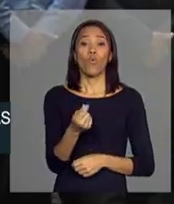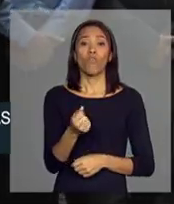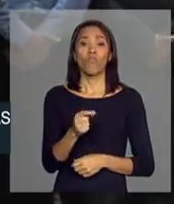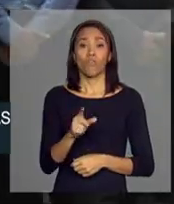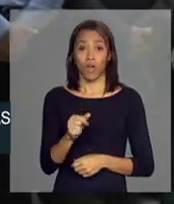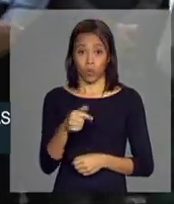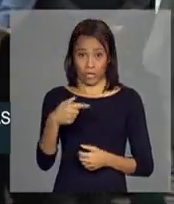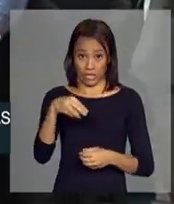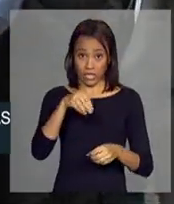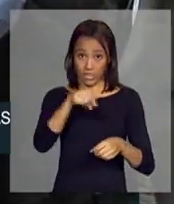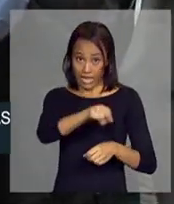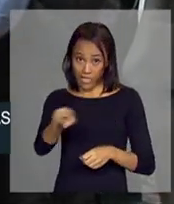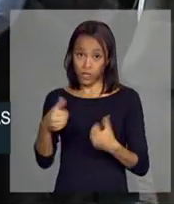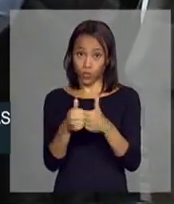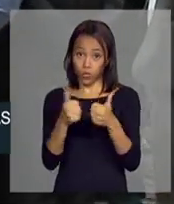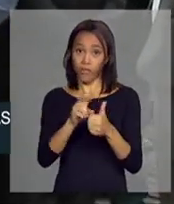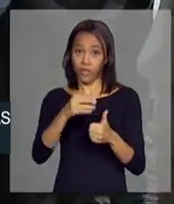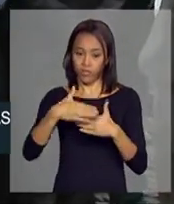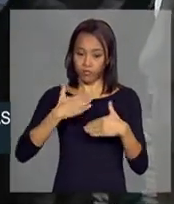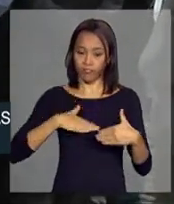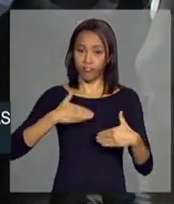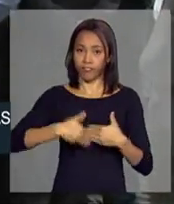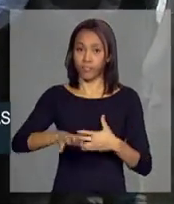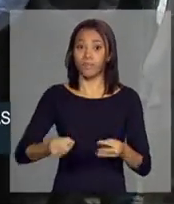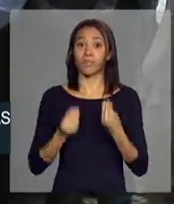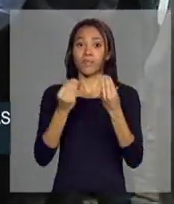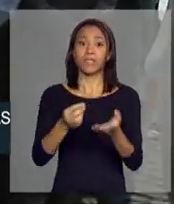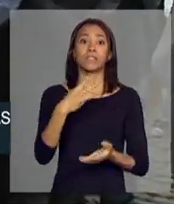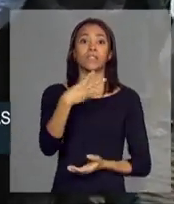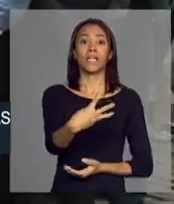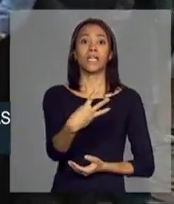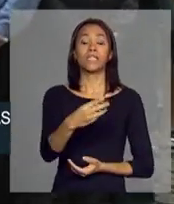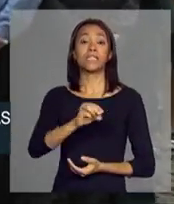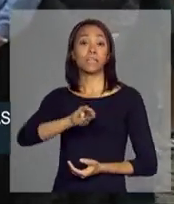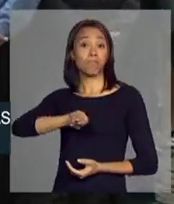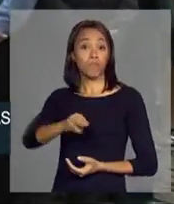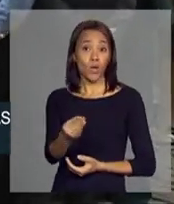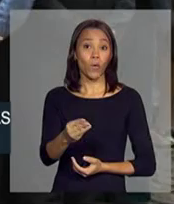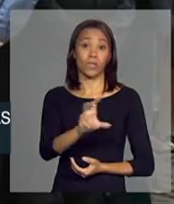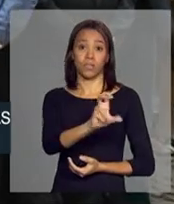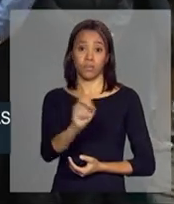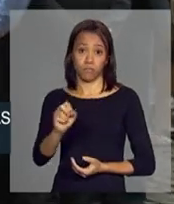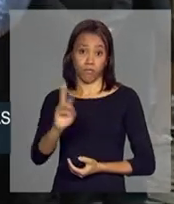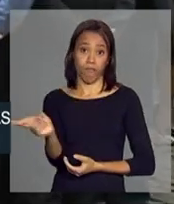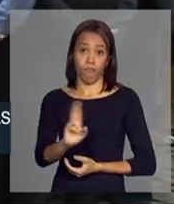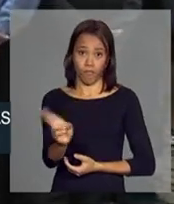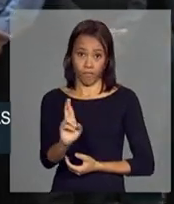serão entregues logo mais é de três milhões e meio de reais